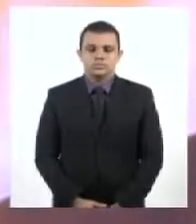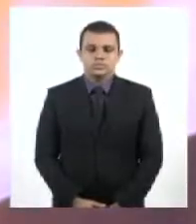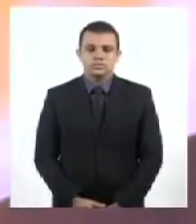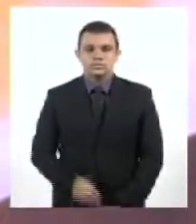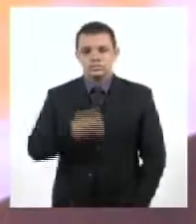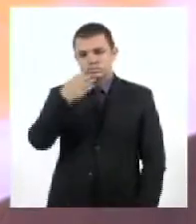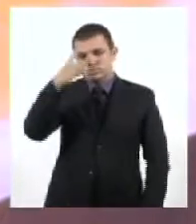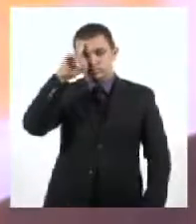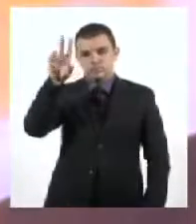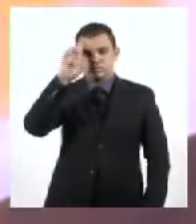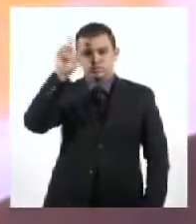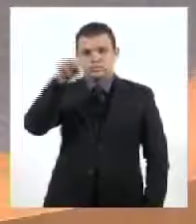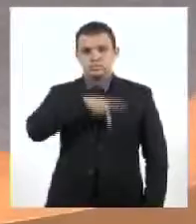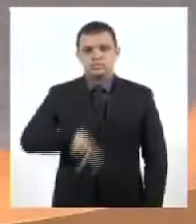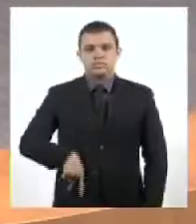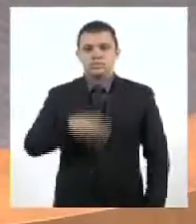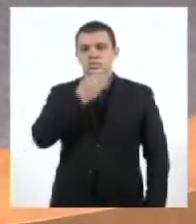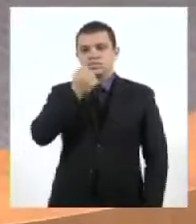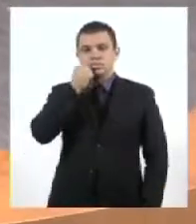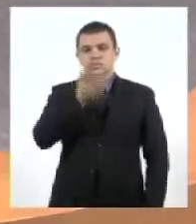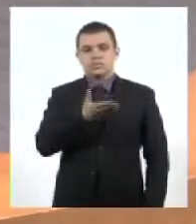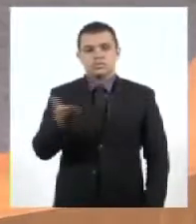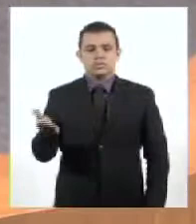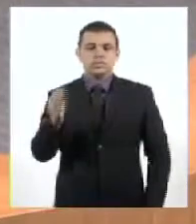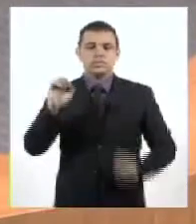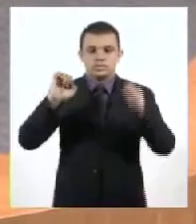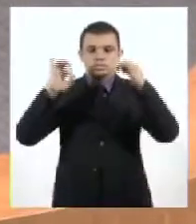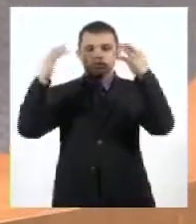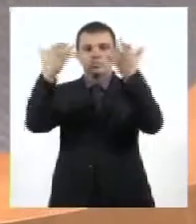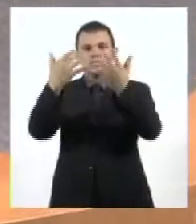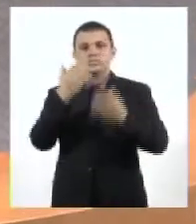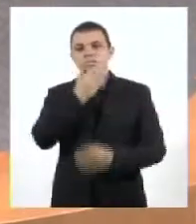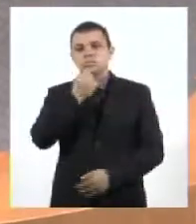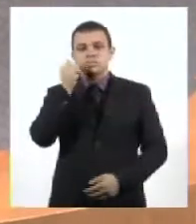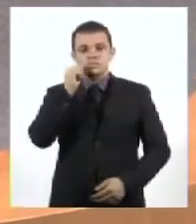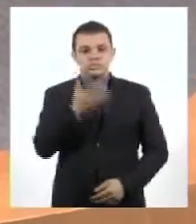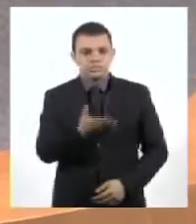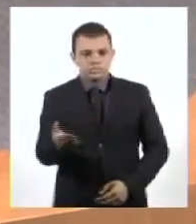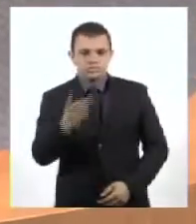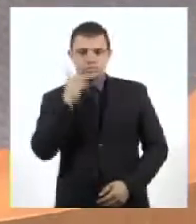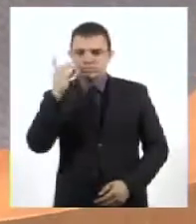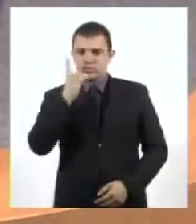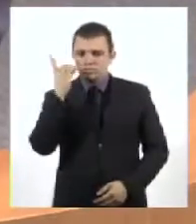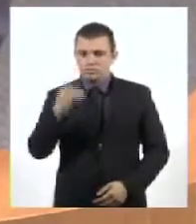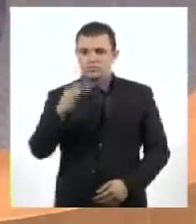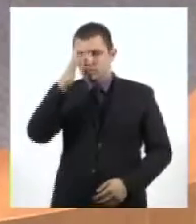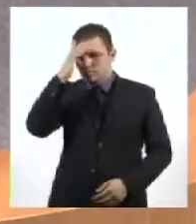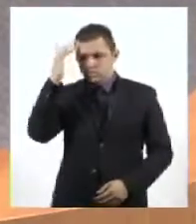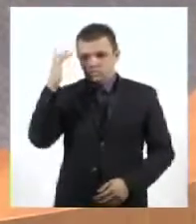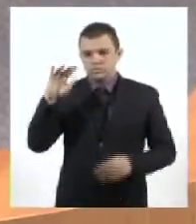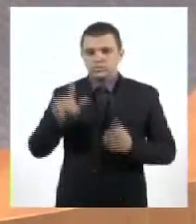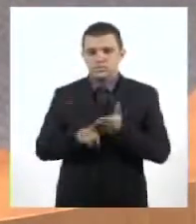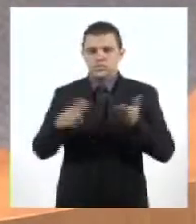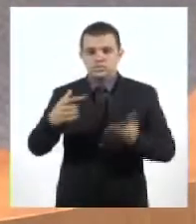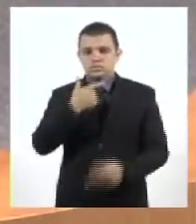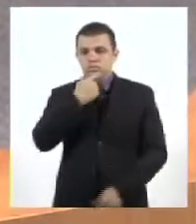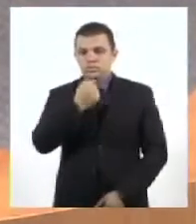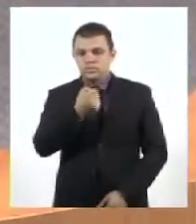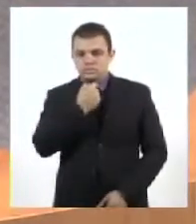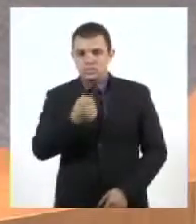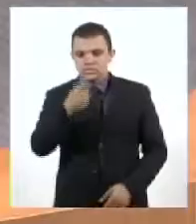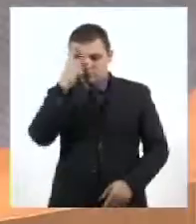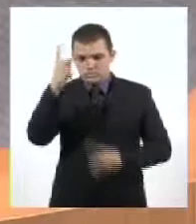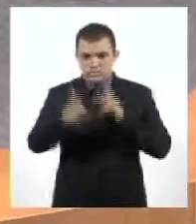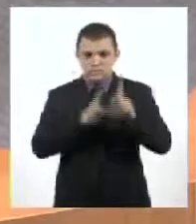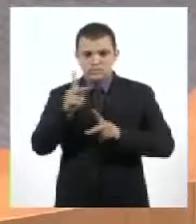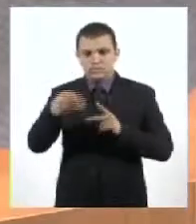Bom dia, senhor presidente, senhoras e senhores da galeria, senhoras e senhores deputados, imprensa, povo do Maranhão e principalmente